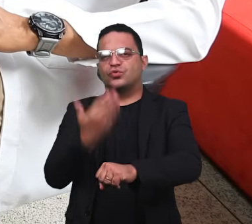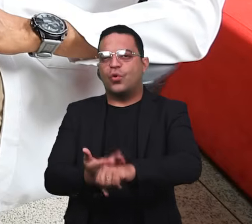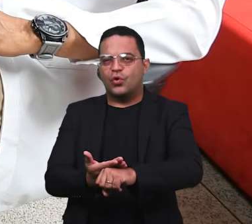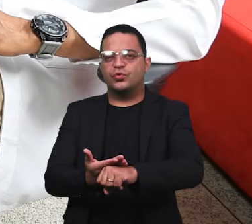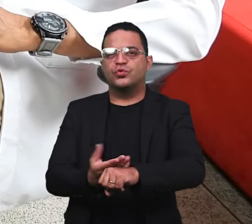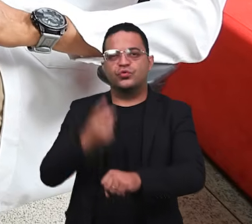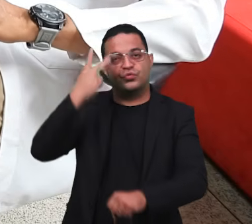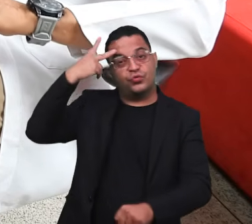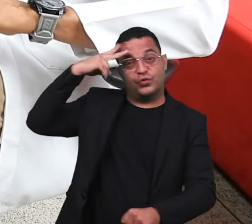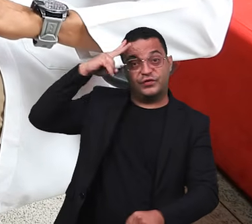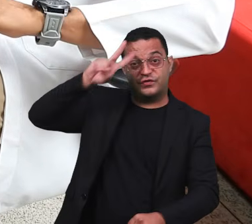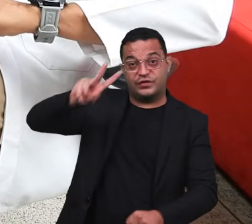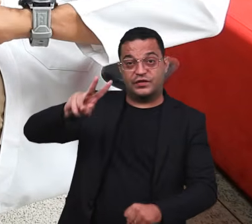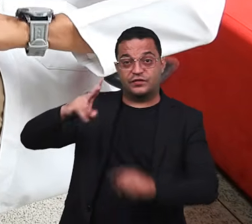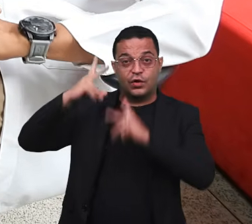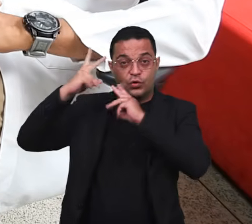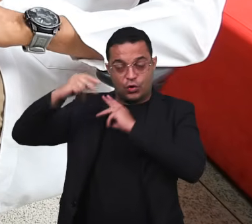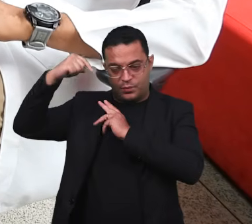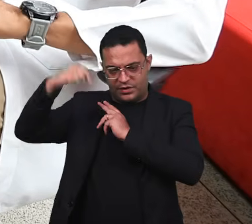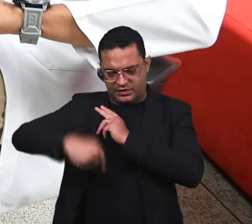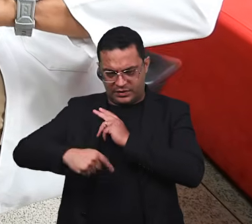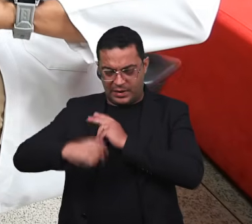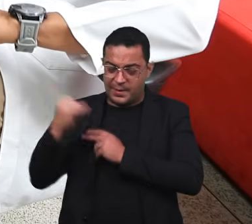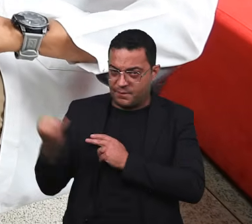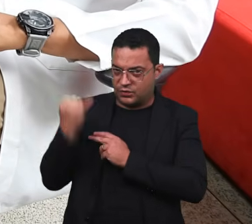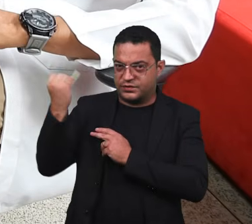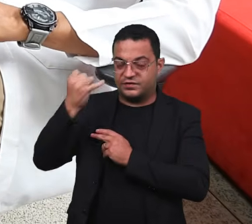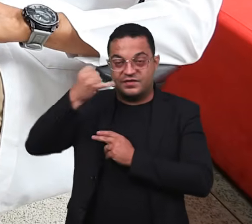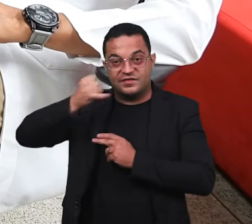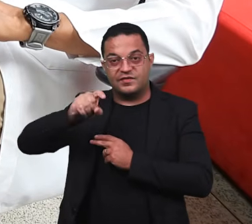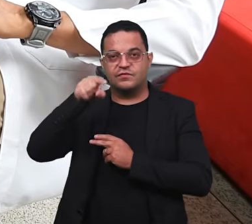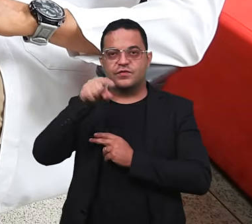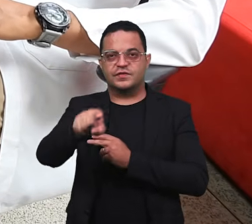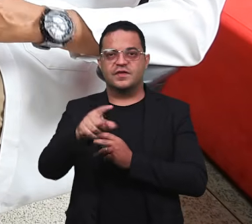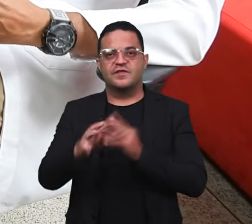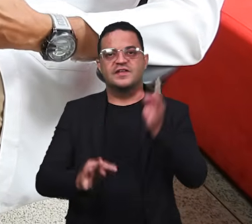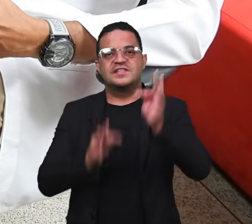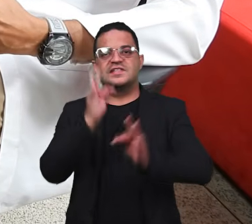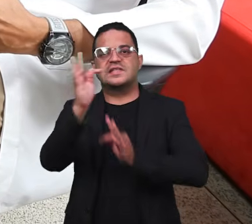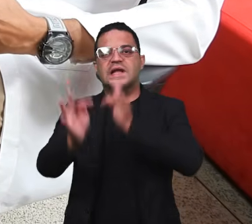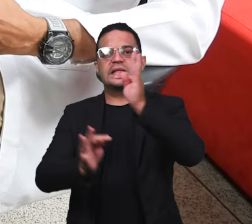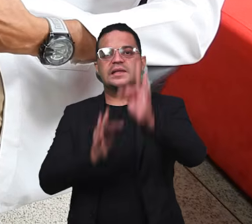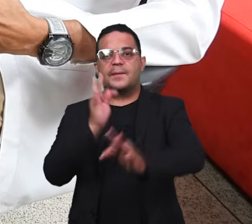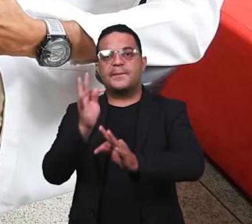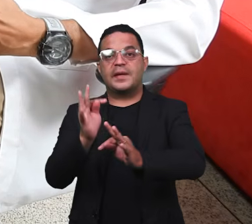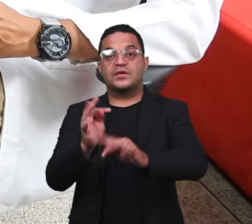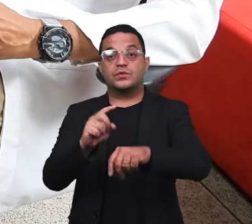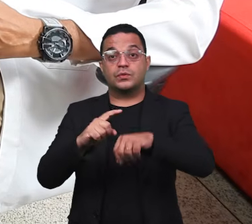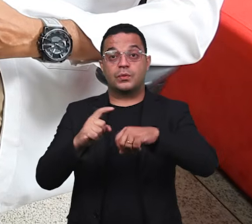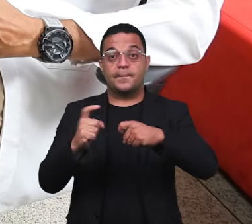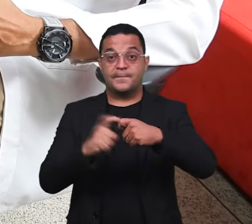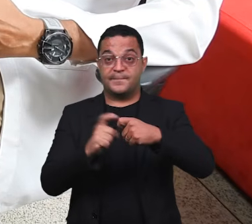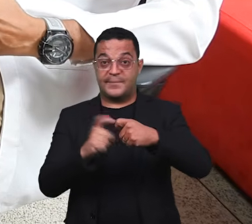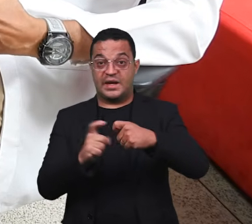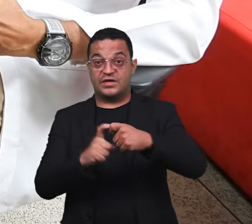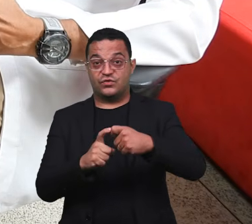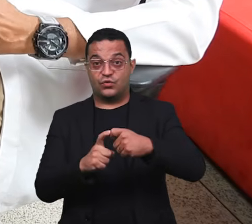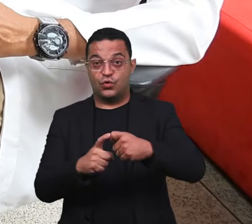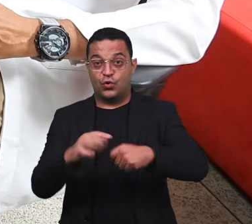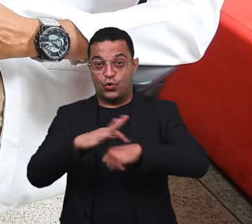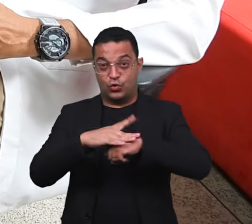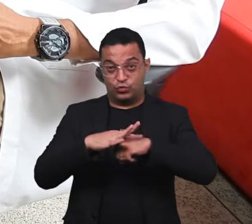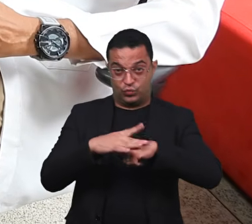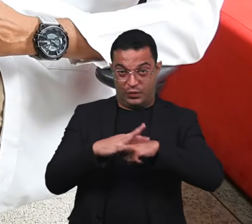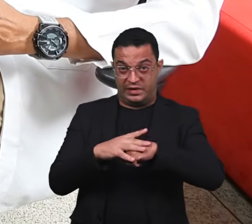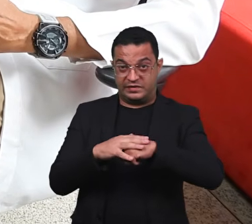aqui. Então é muito importante aqueles que fazem uso de medicamentos, né? Aqueles que têm ali algumas comorbidades, algumas doenças